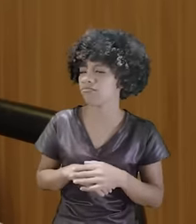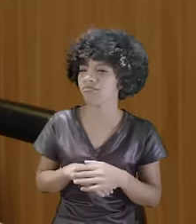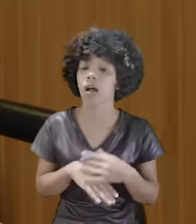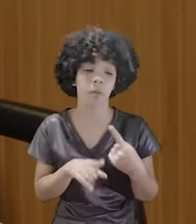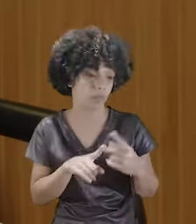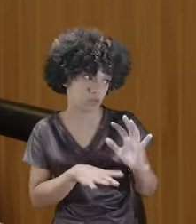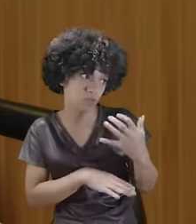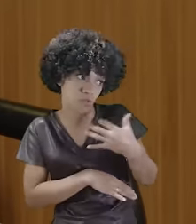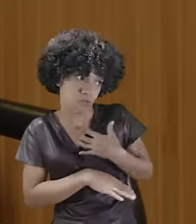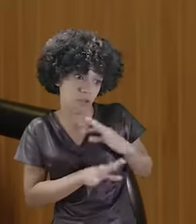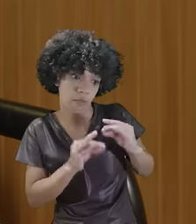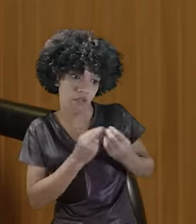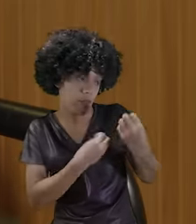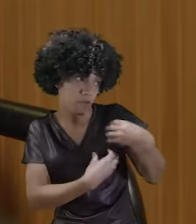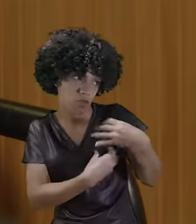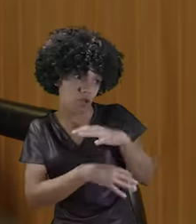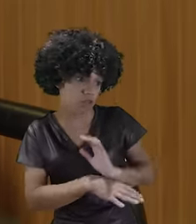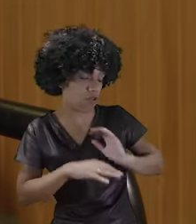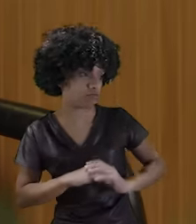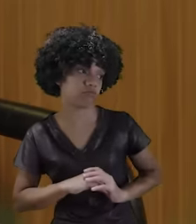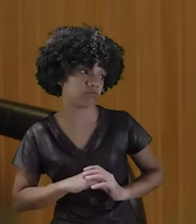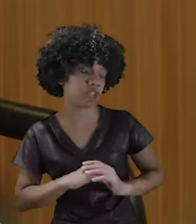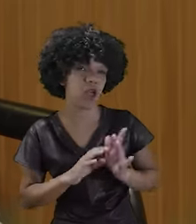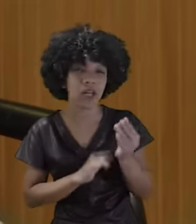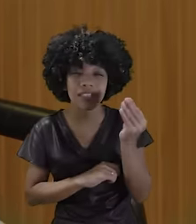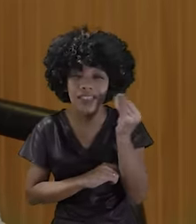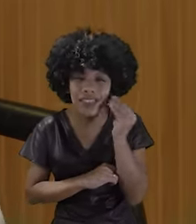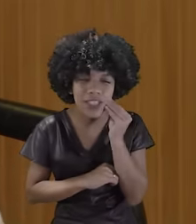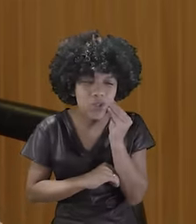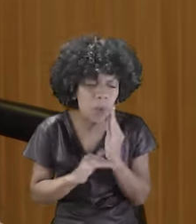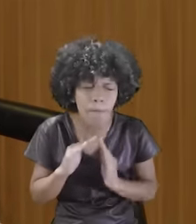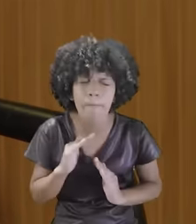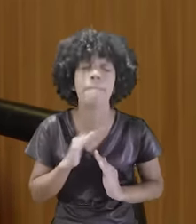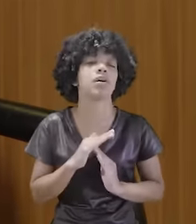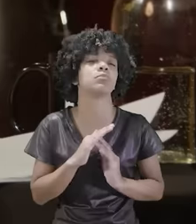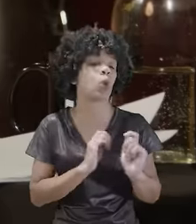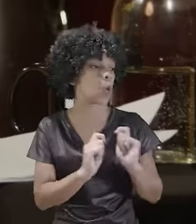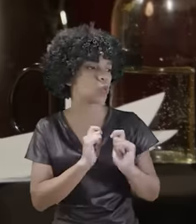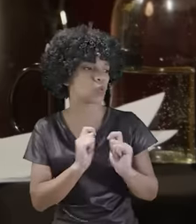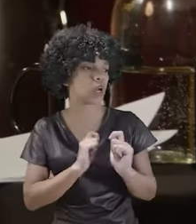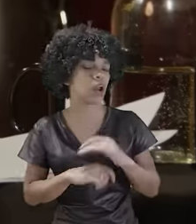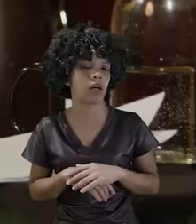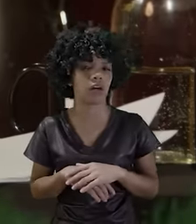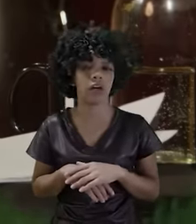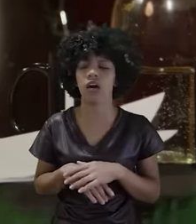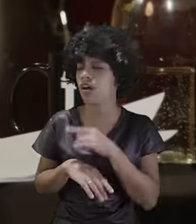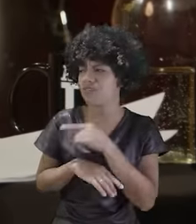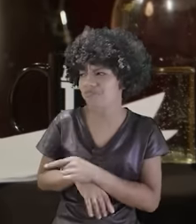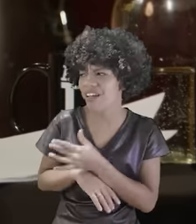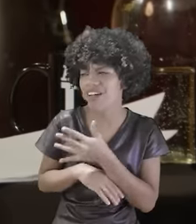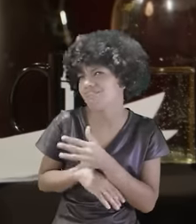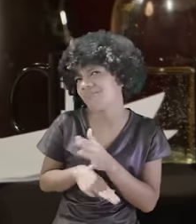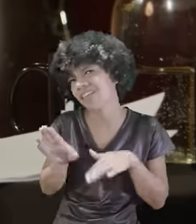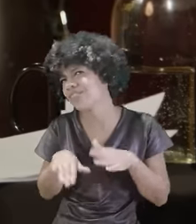é porque eu sou assim minha família me ensinou assim tento mais um axioma que eu consigo segurar você não você às